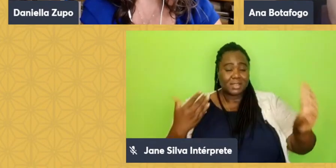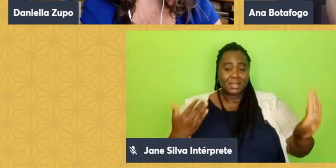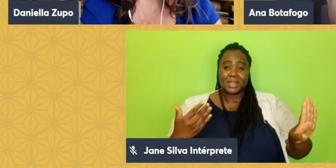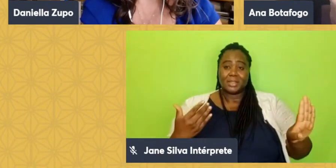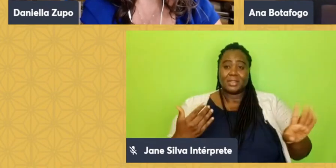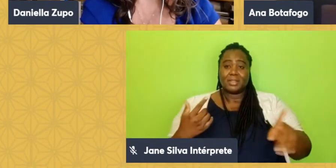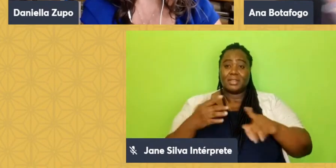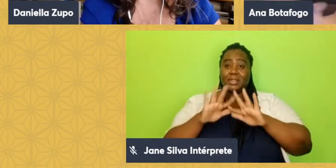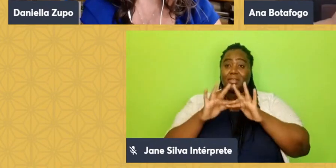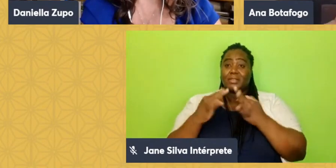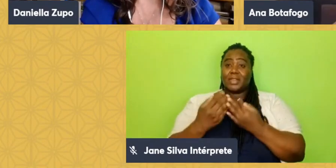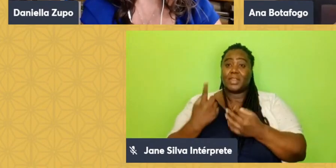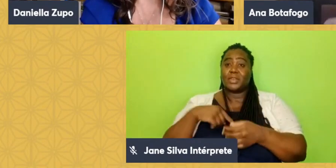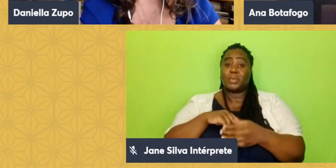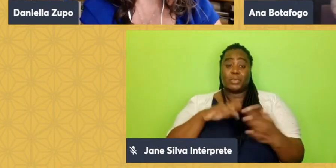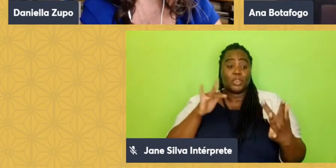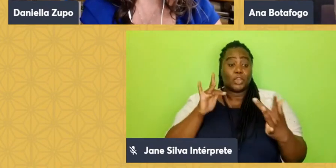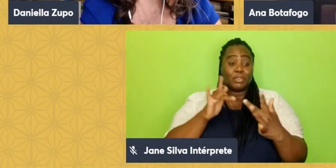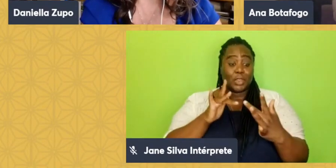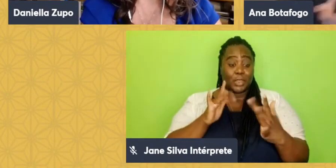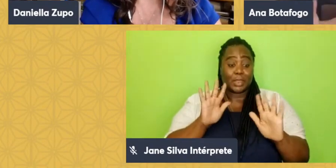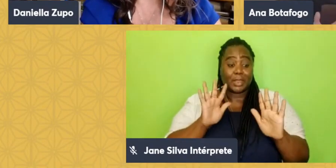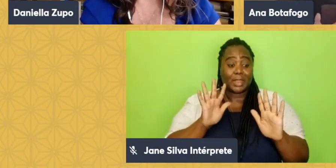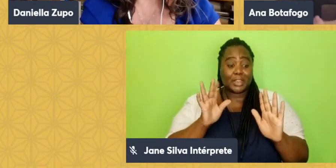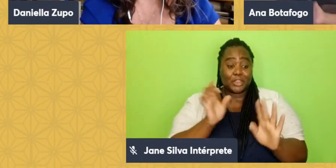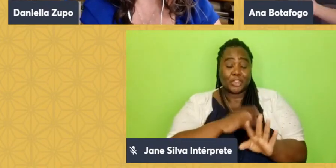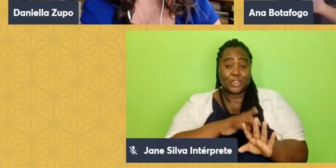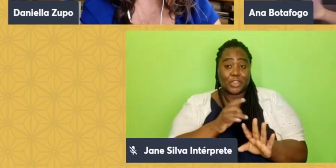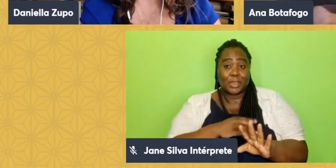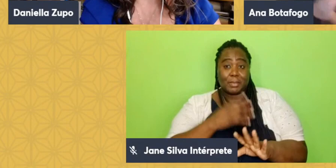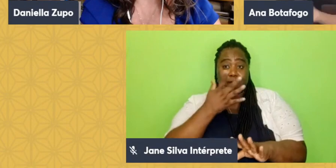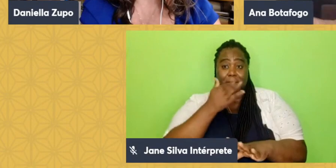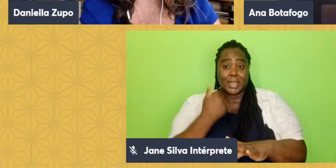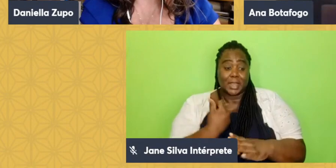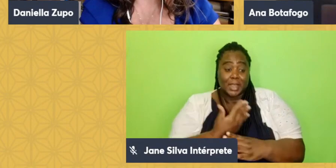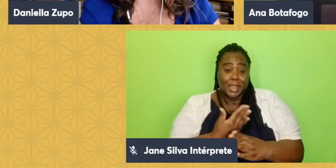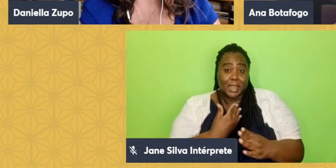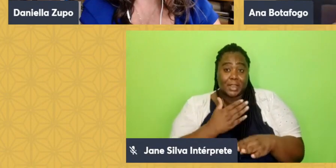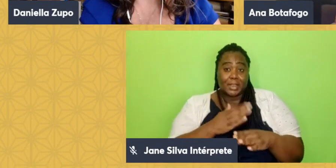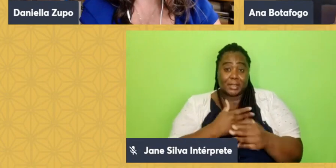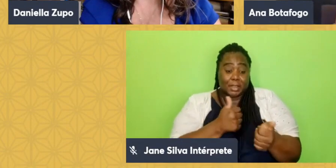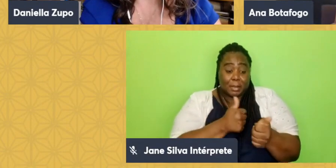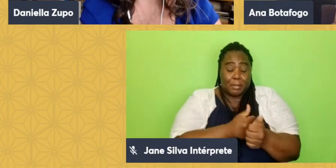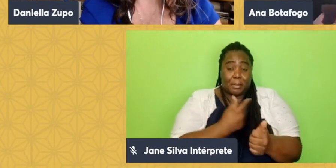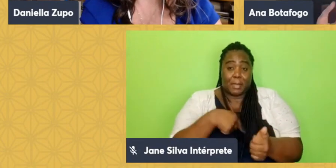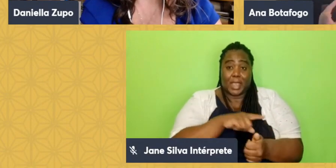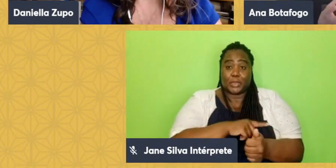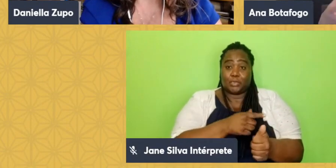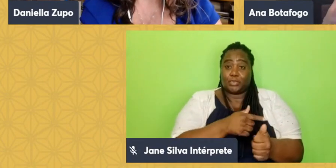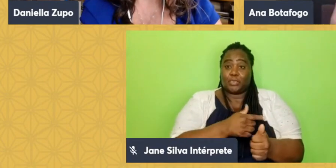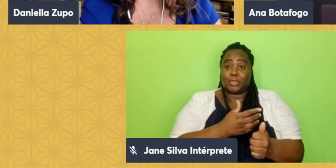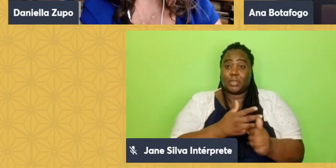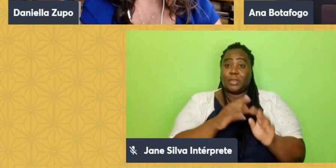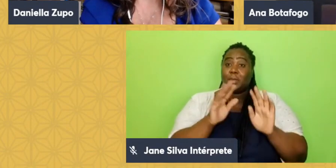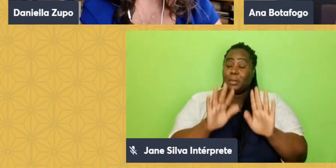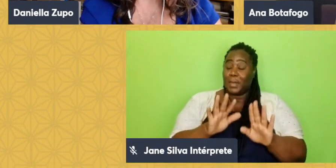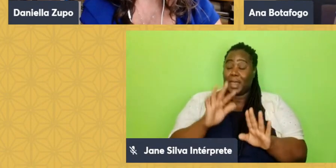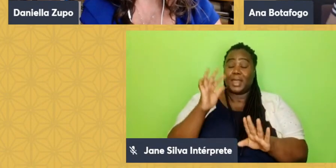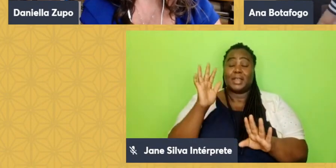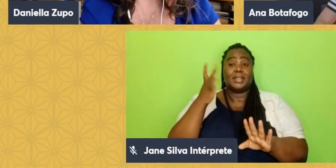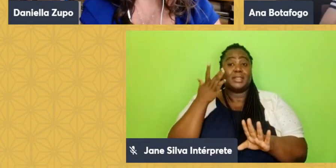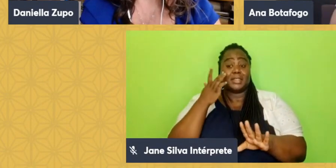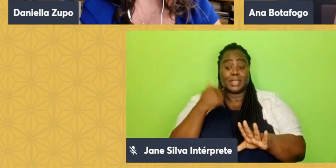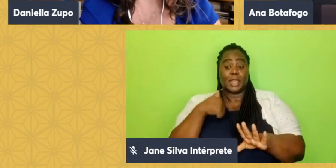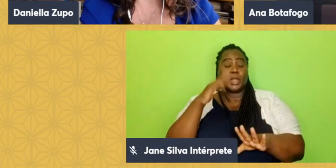falaram tanto que a gente podia chegar perto que a gente tinha medo até de chegar perto dos mais próximos da gente mas eu